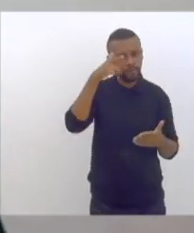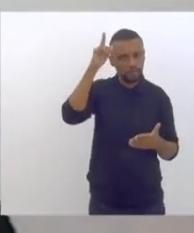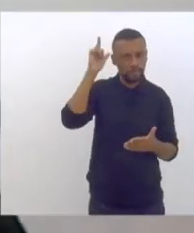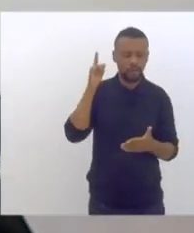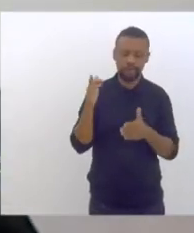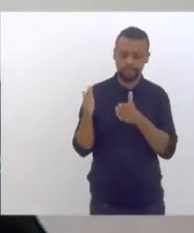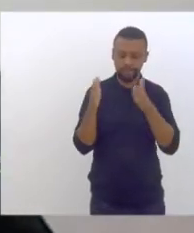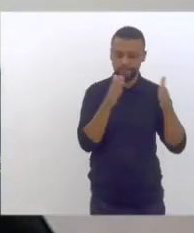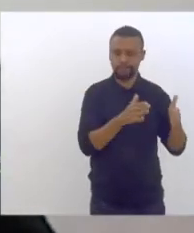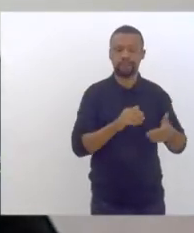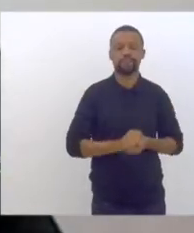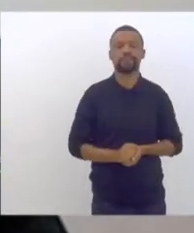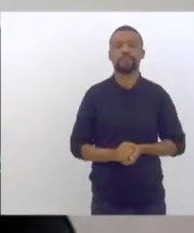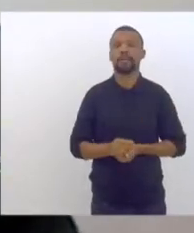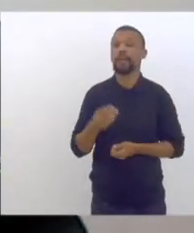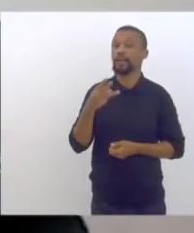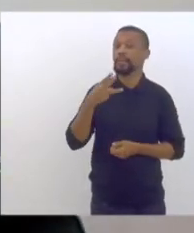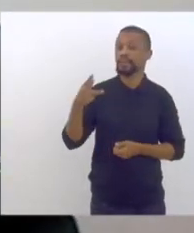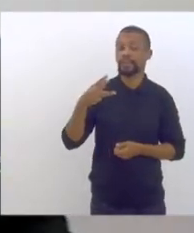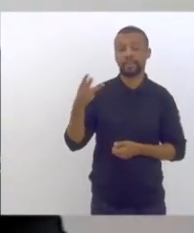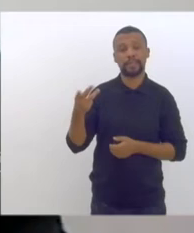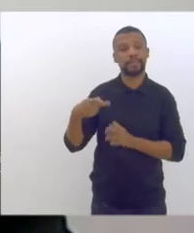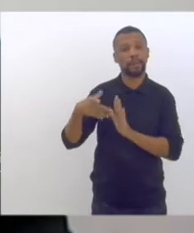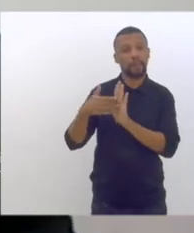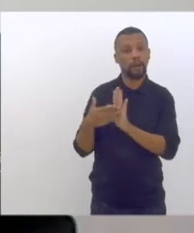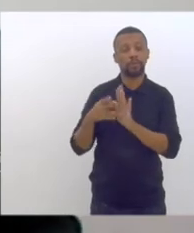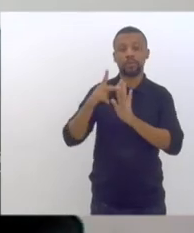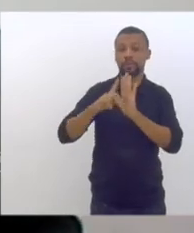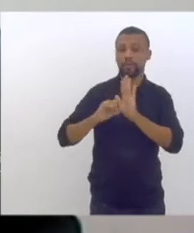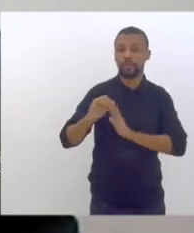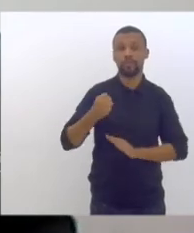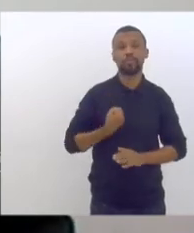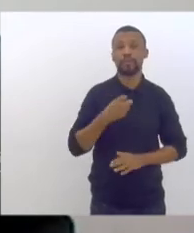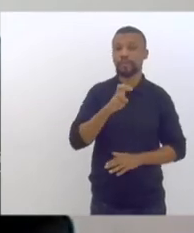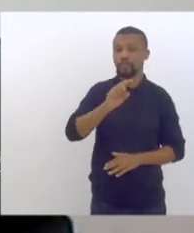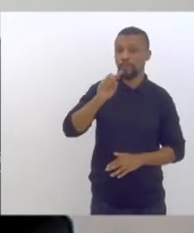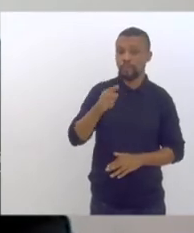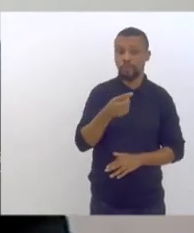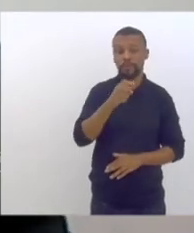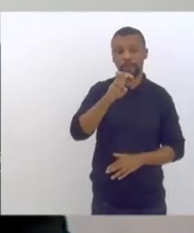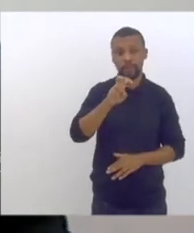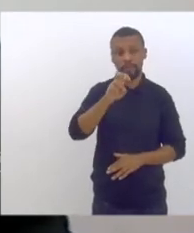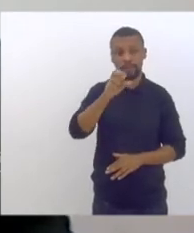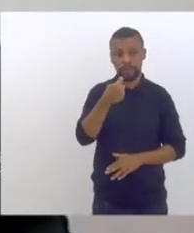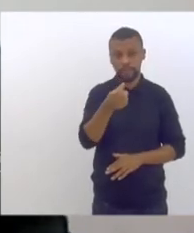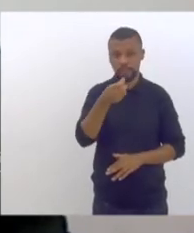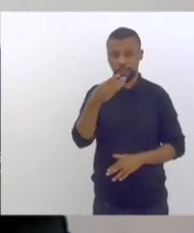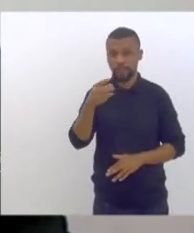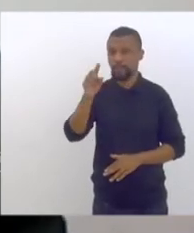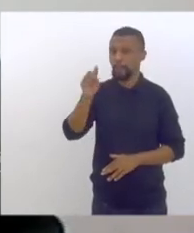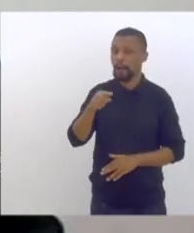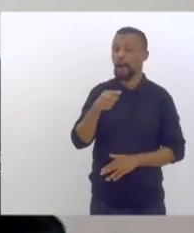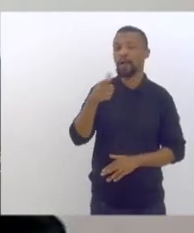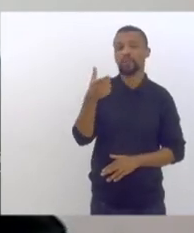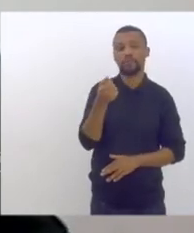e 33 da falta projeto de lei nº 5583 2022